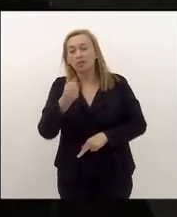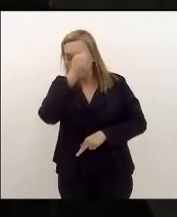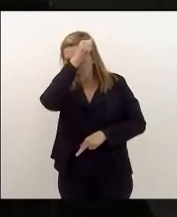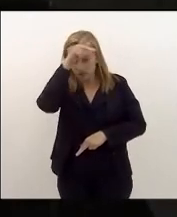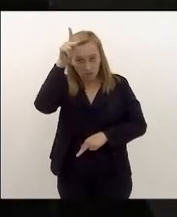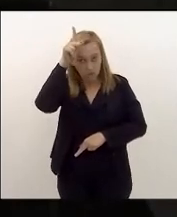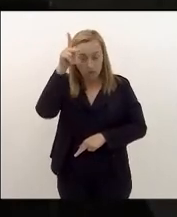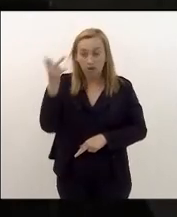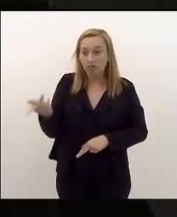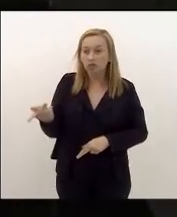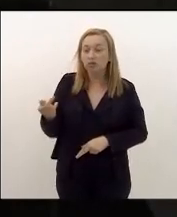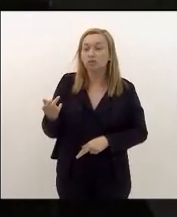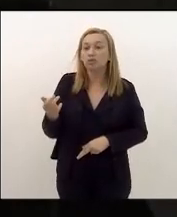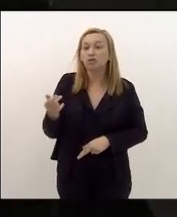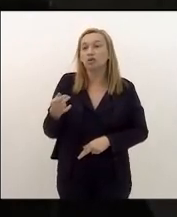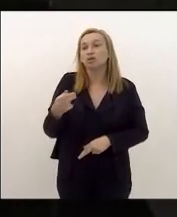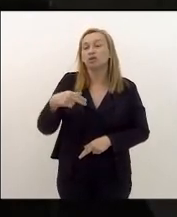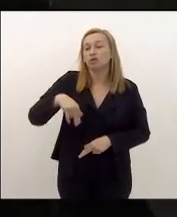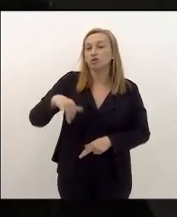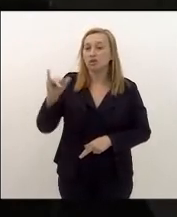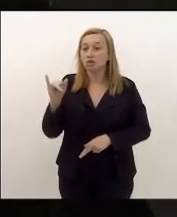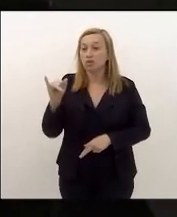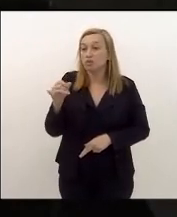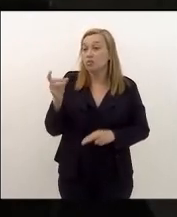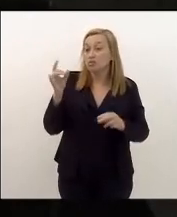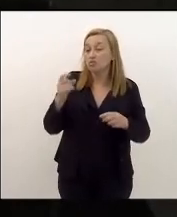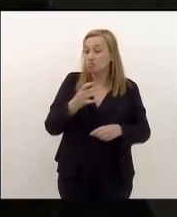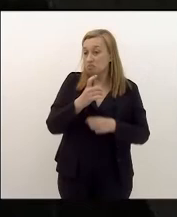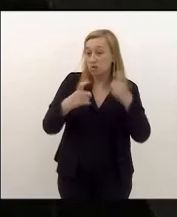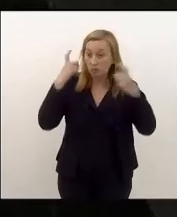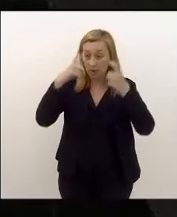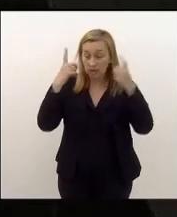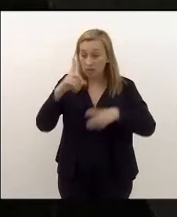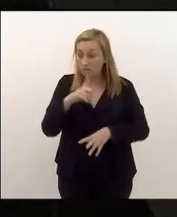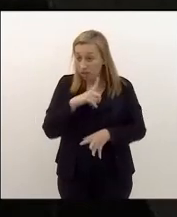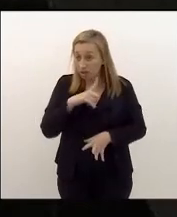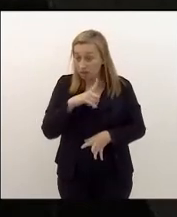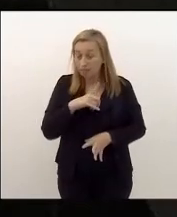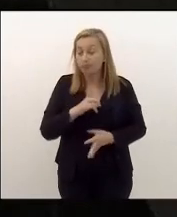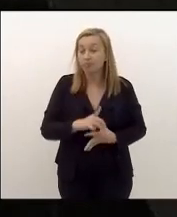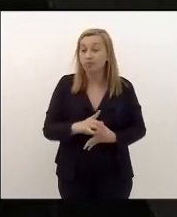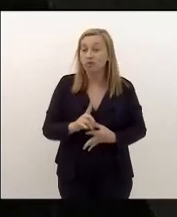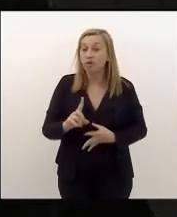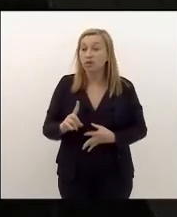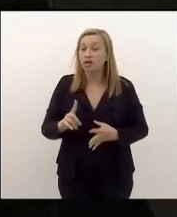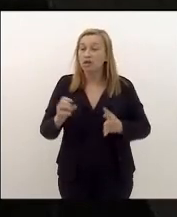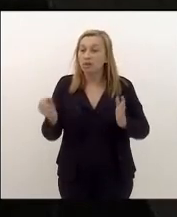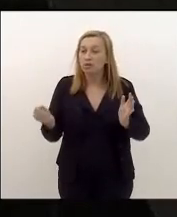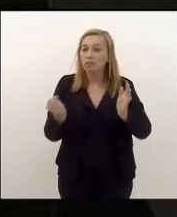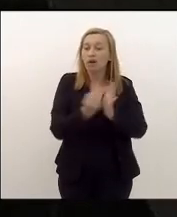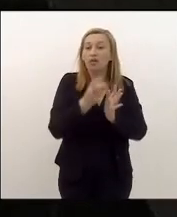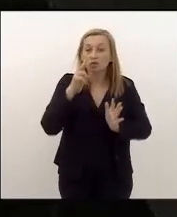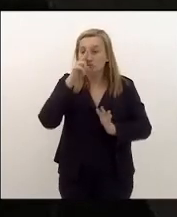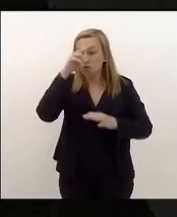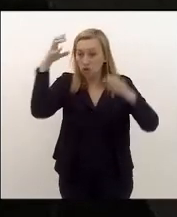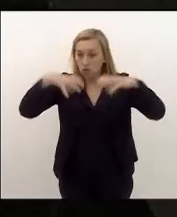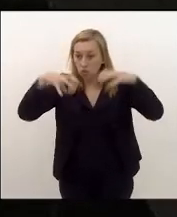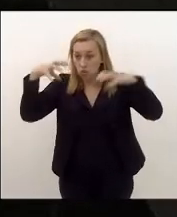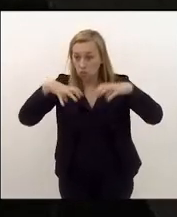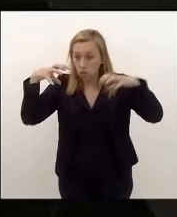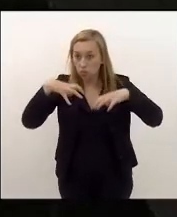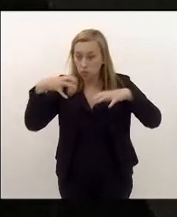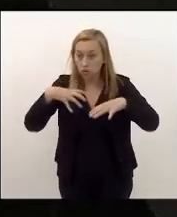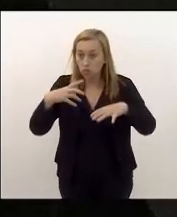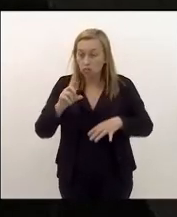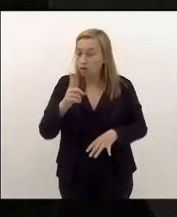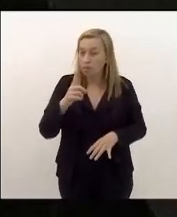teme por impactos ambientais fortes, como inundações e outros, teme que esse não